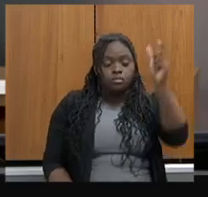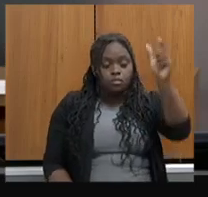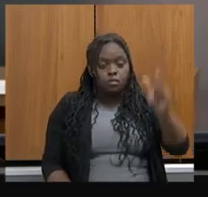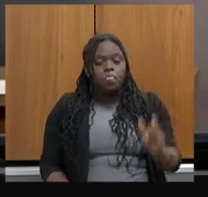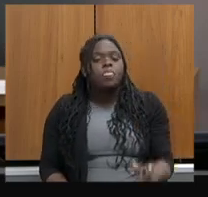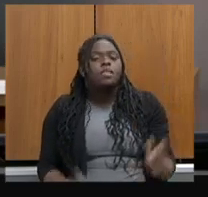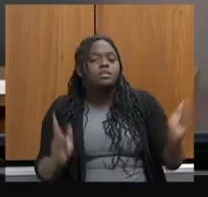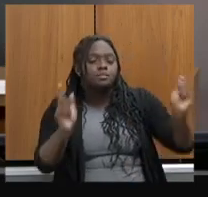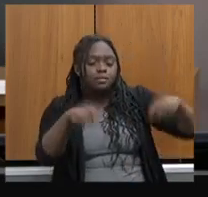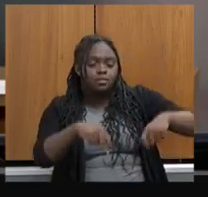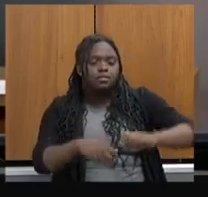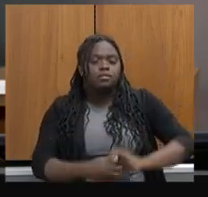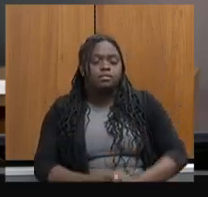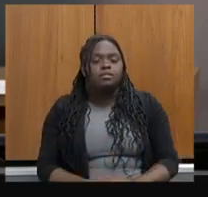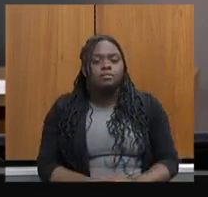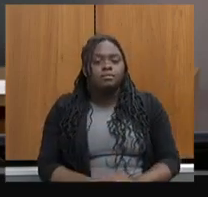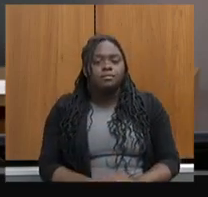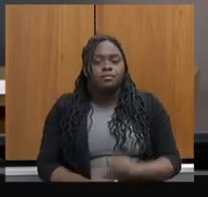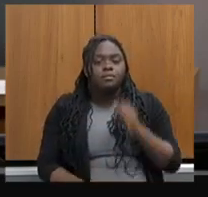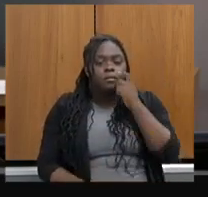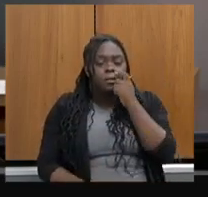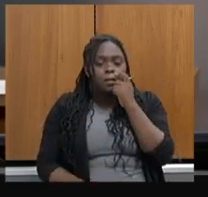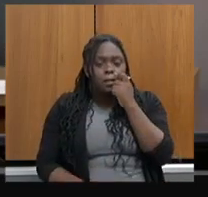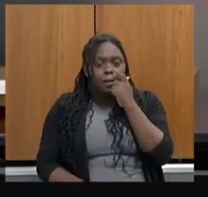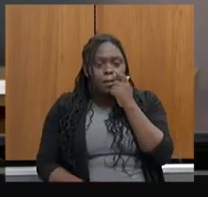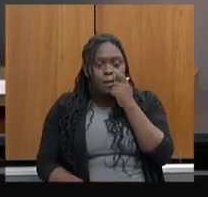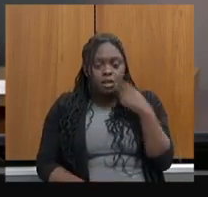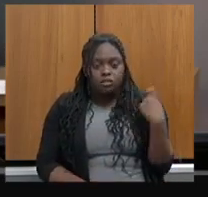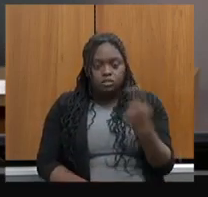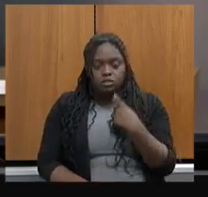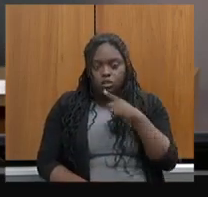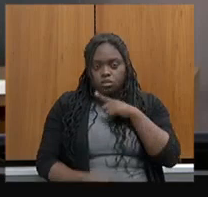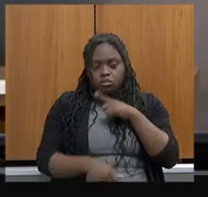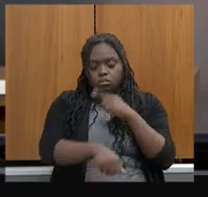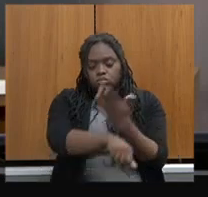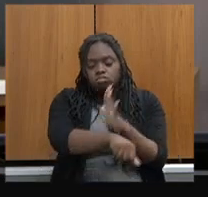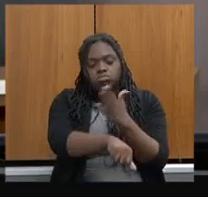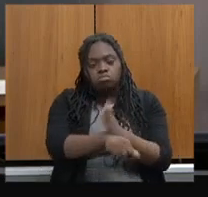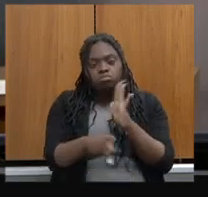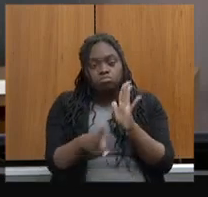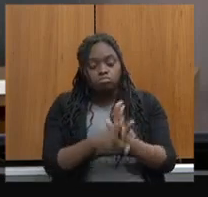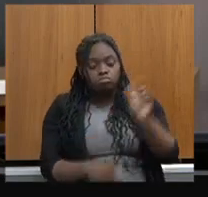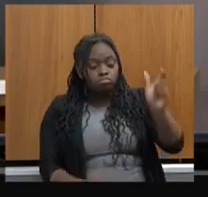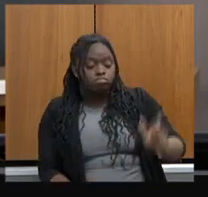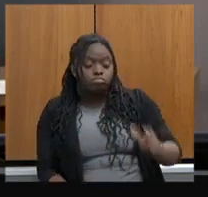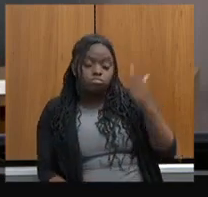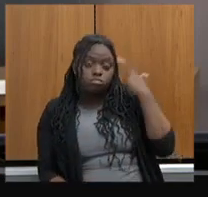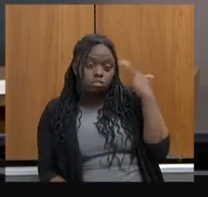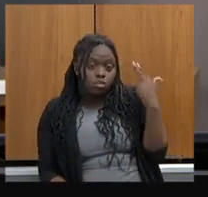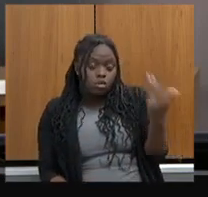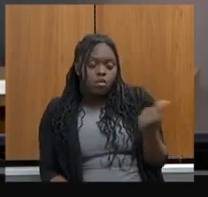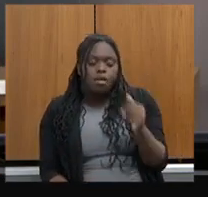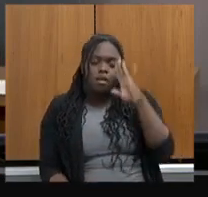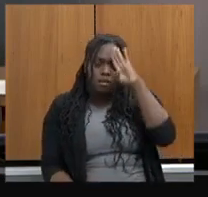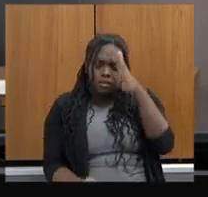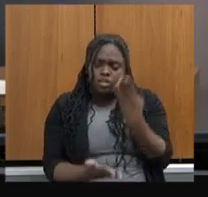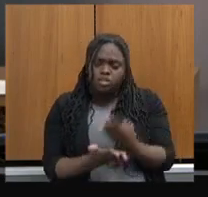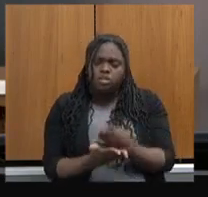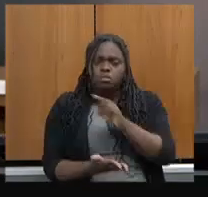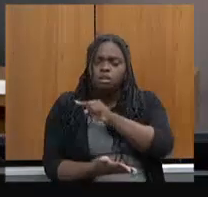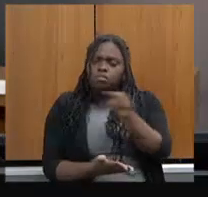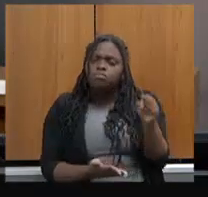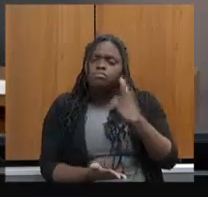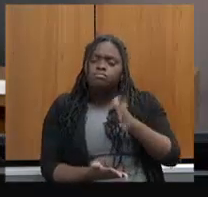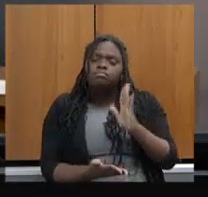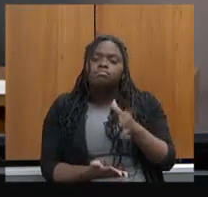capacitados então nós temos o treinamento para o cidadão comum acredita até que o senhor já